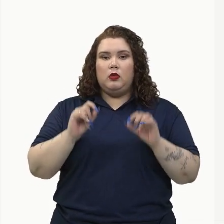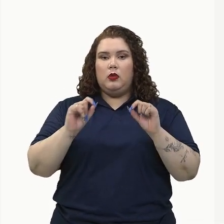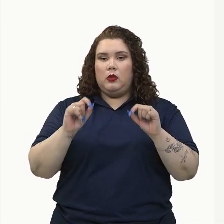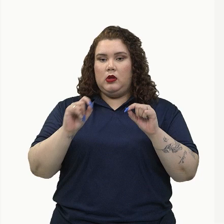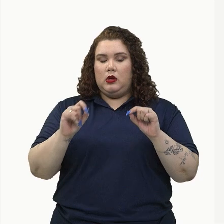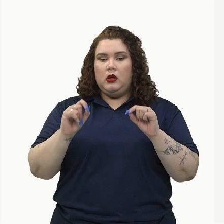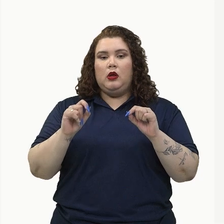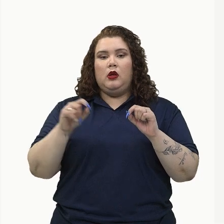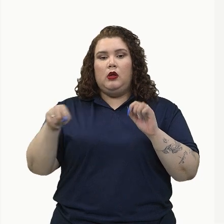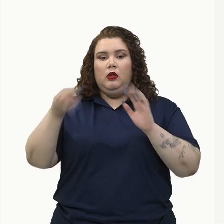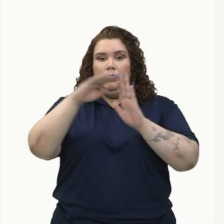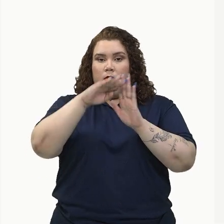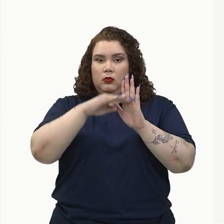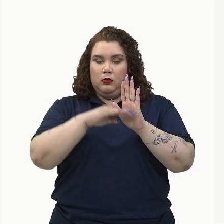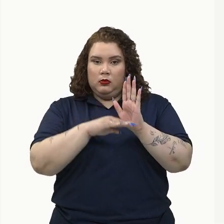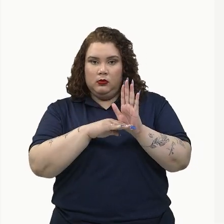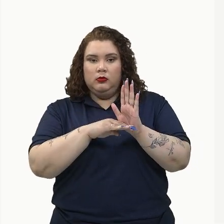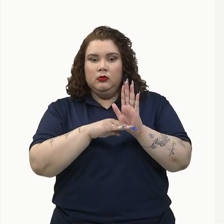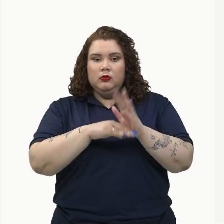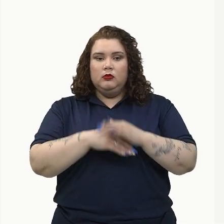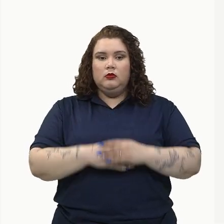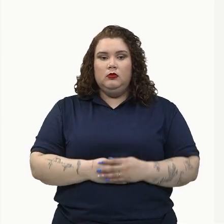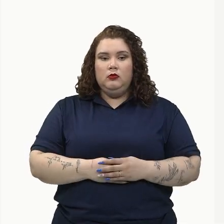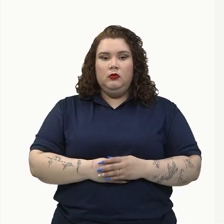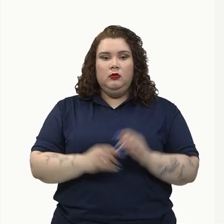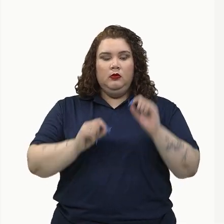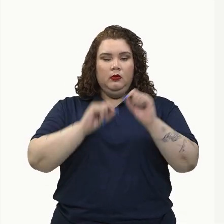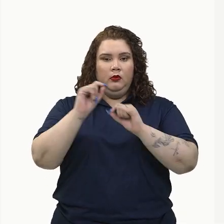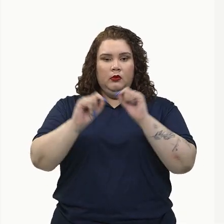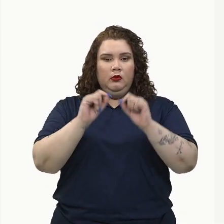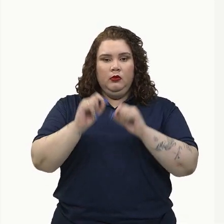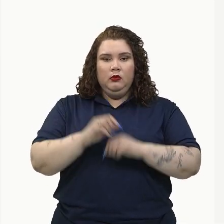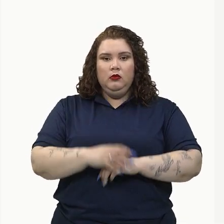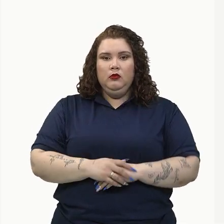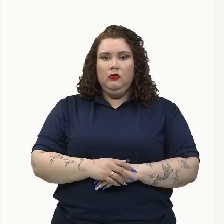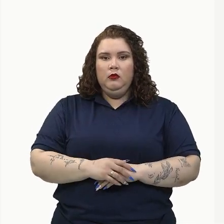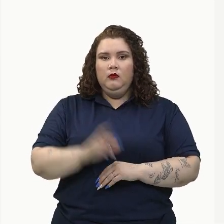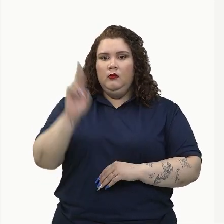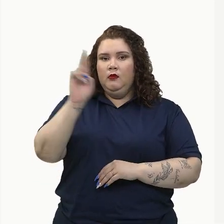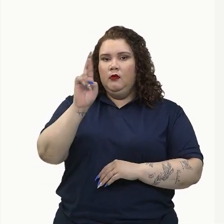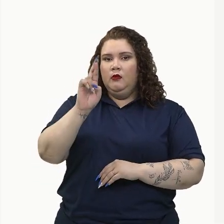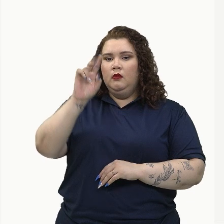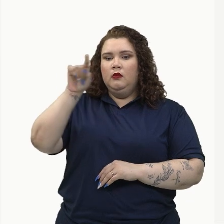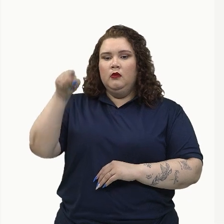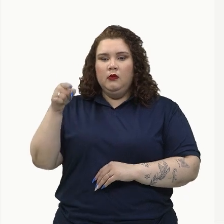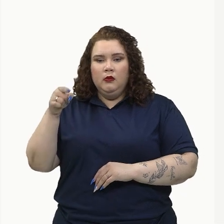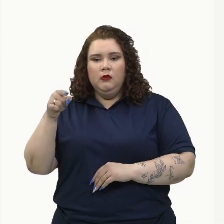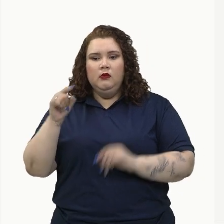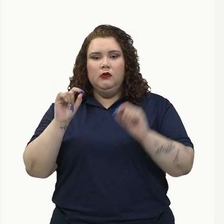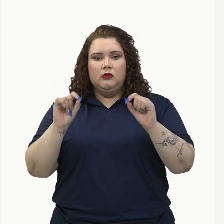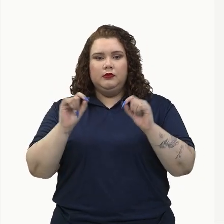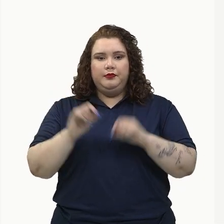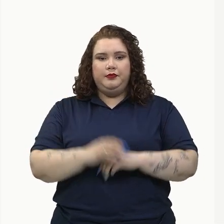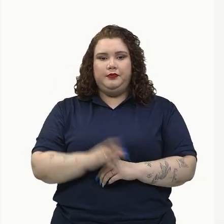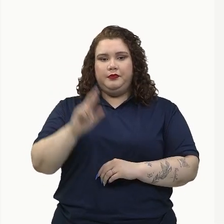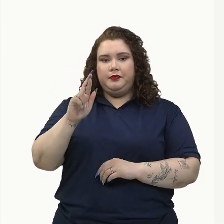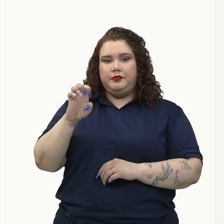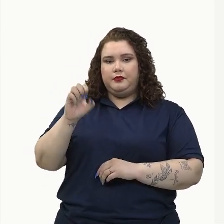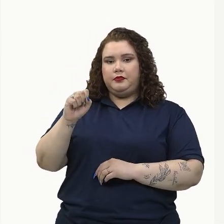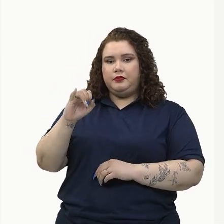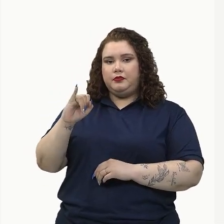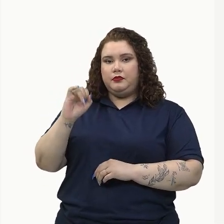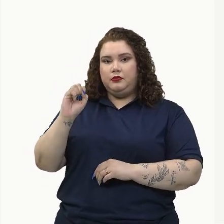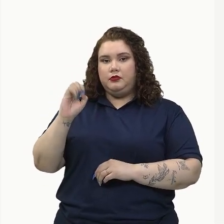nossas grandezas aí, nós temos o R', que é a